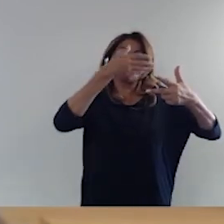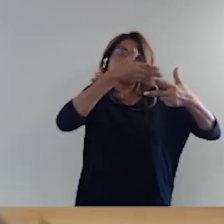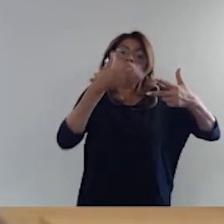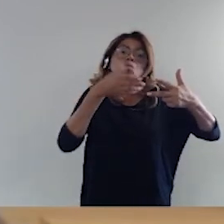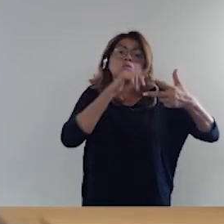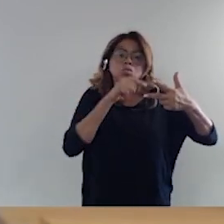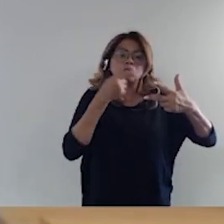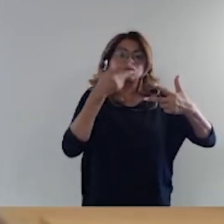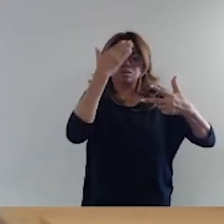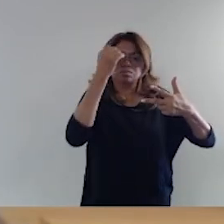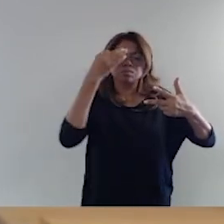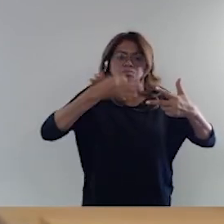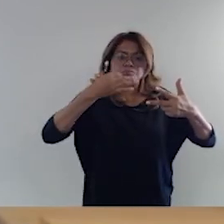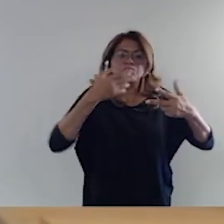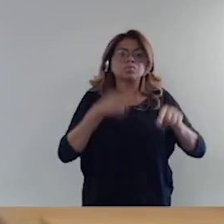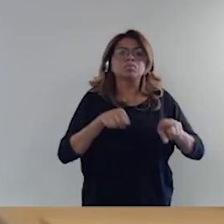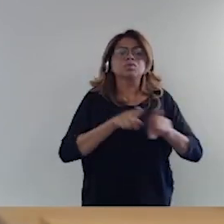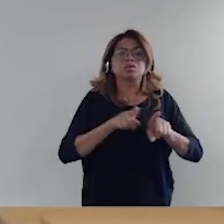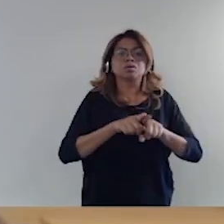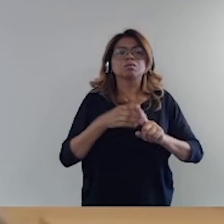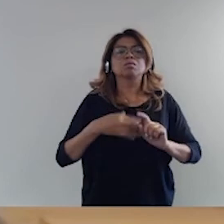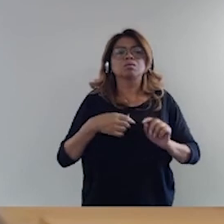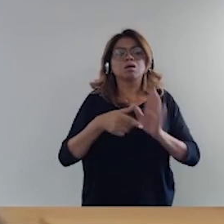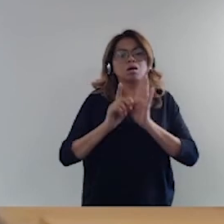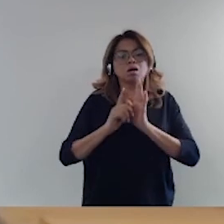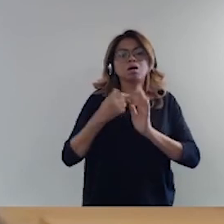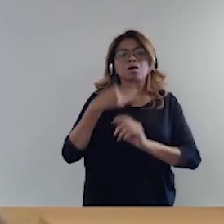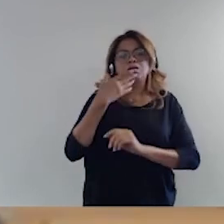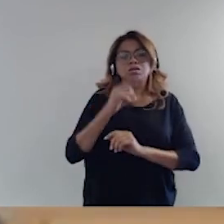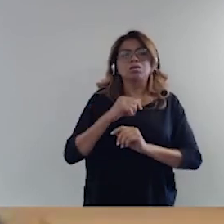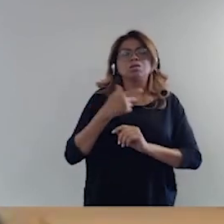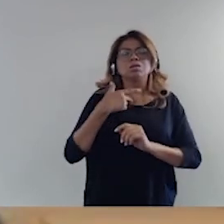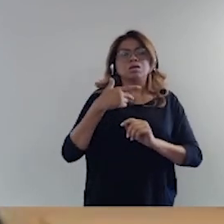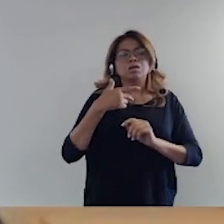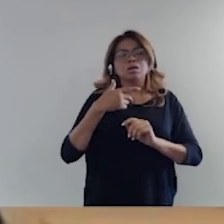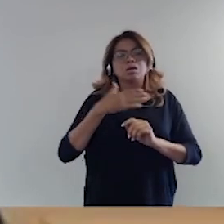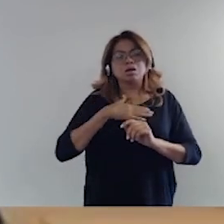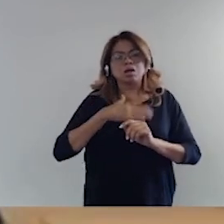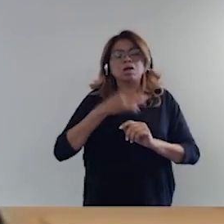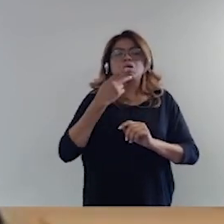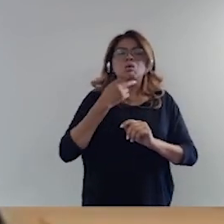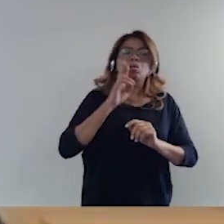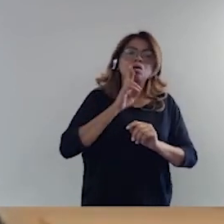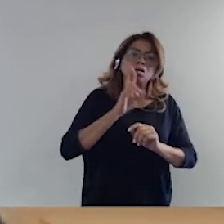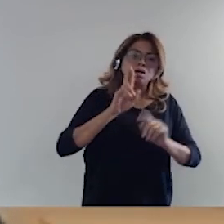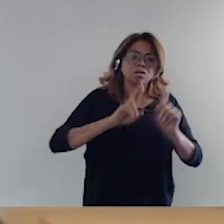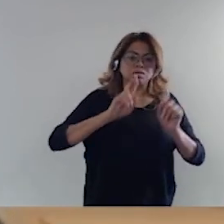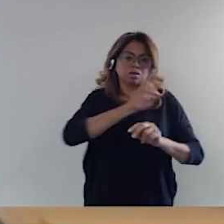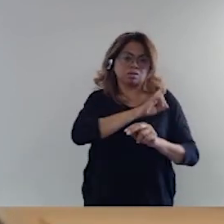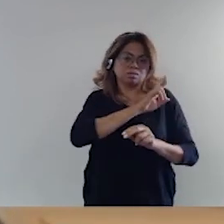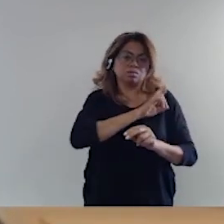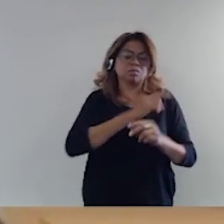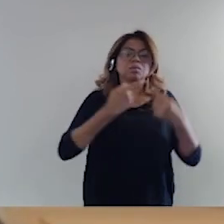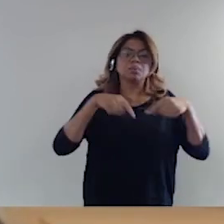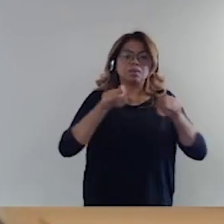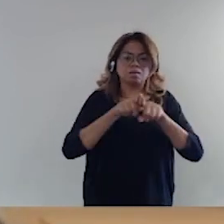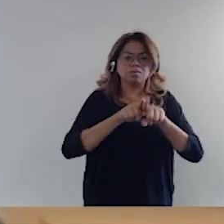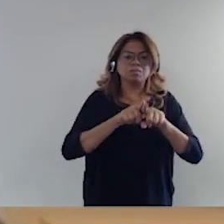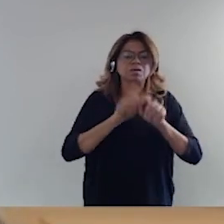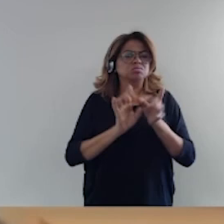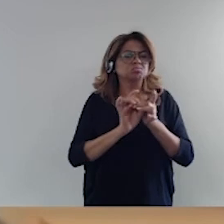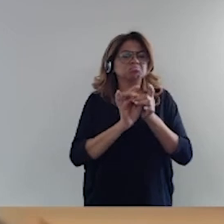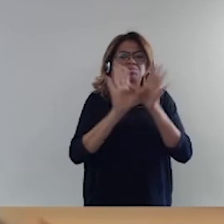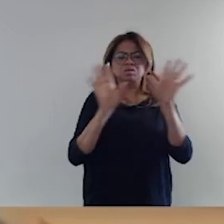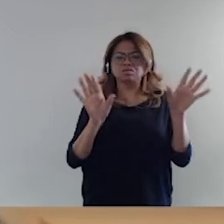relator, em que, por medida provisória, também se imunizava de responsabilidade o administrador, salvo